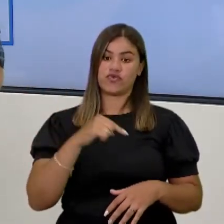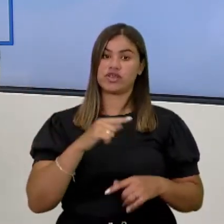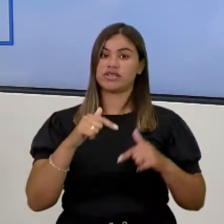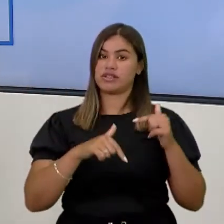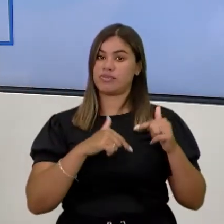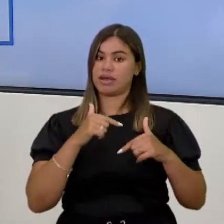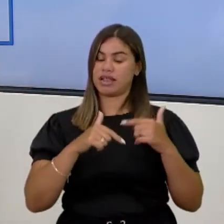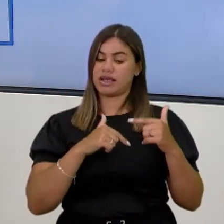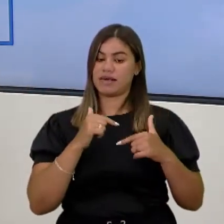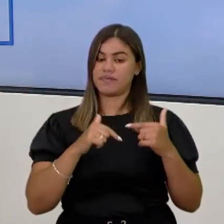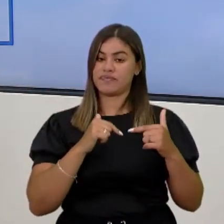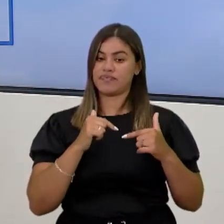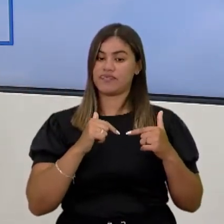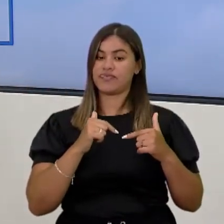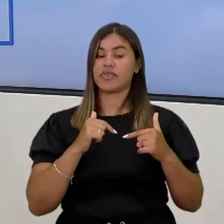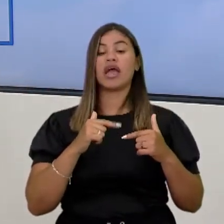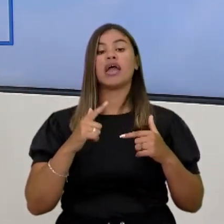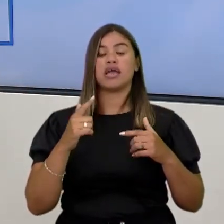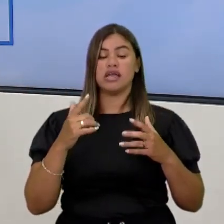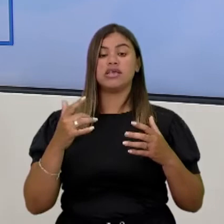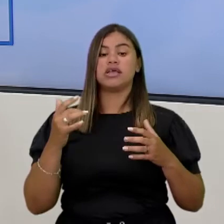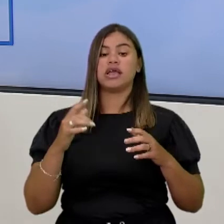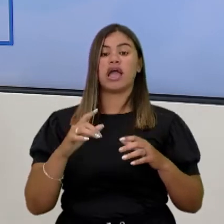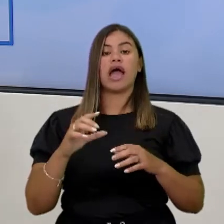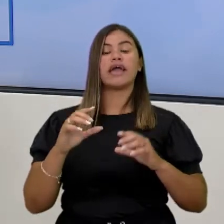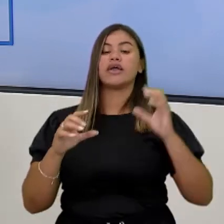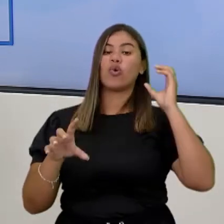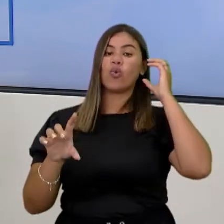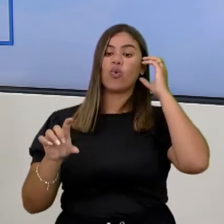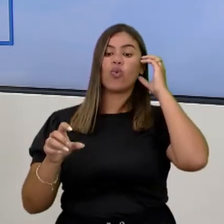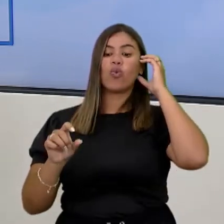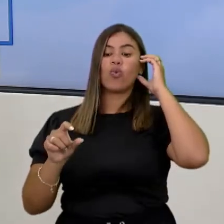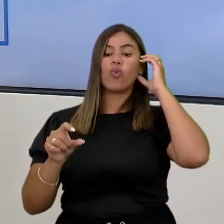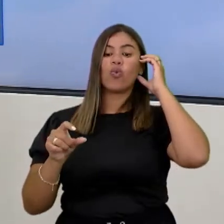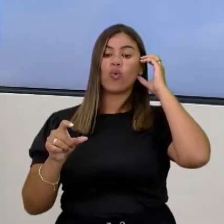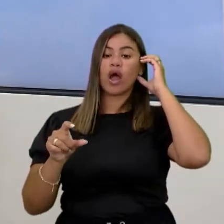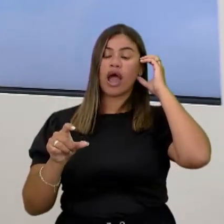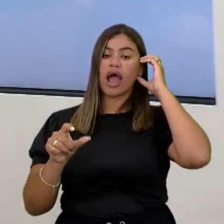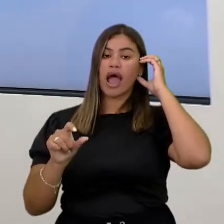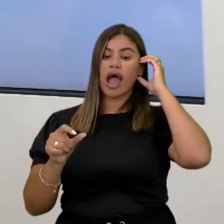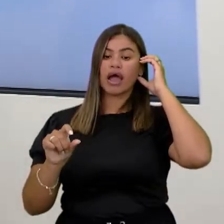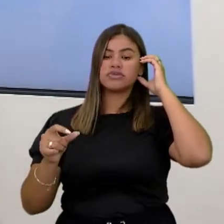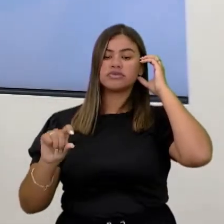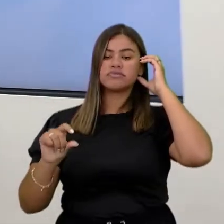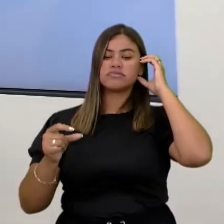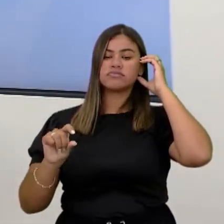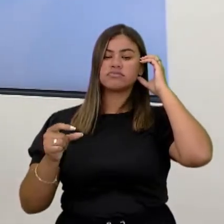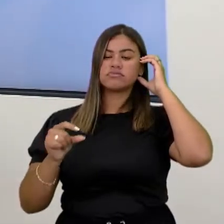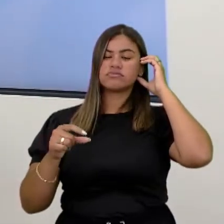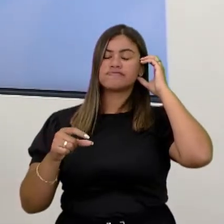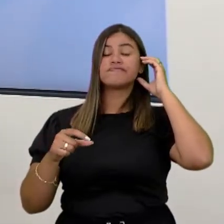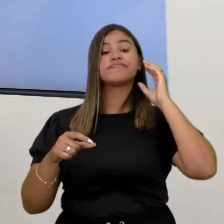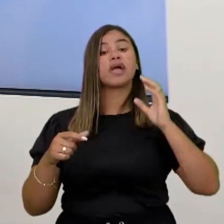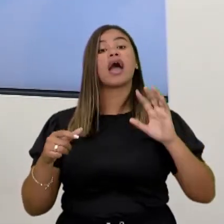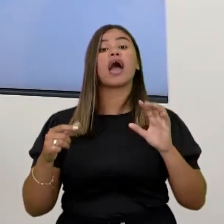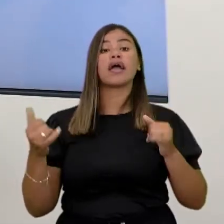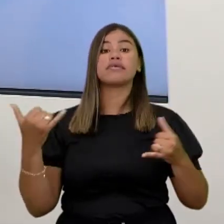cá, ouvindo o noticiário, eu vi pelo rádio, e eu troquei de emissora, né? Tem 2 rádios